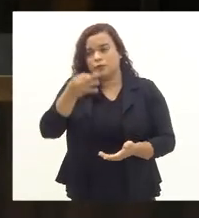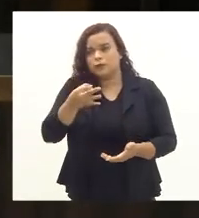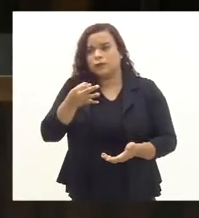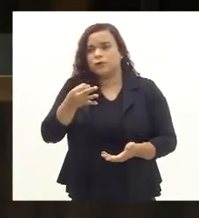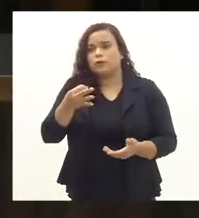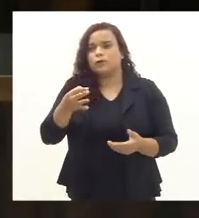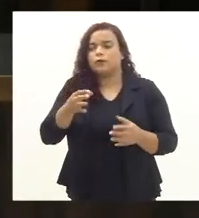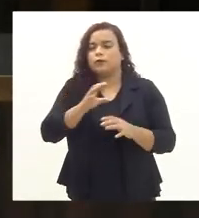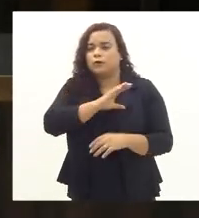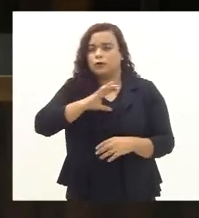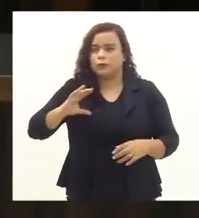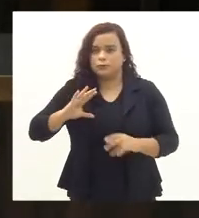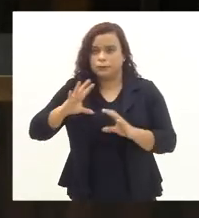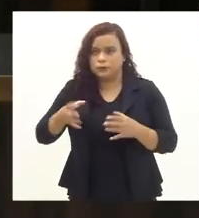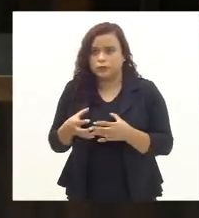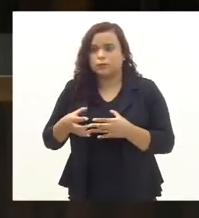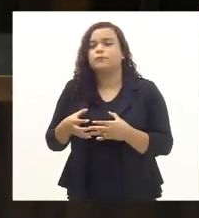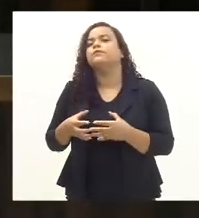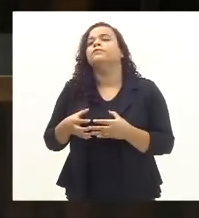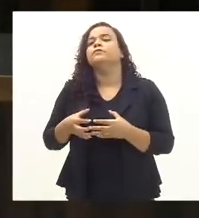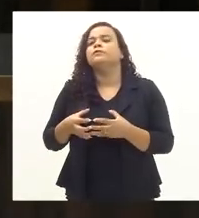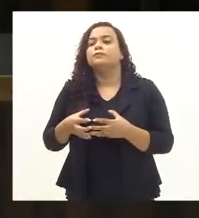das comissões